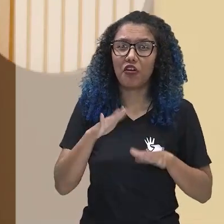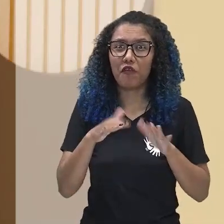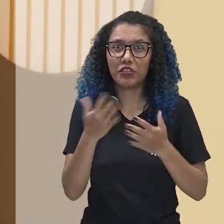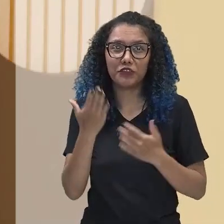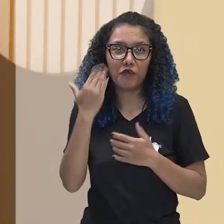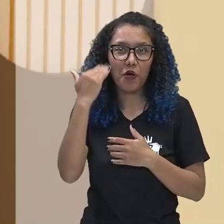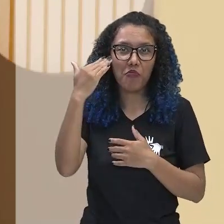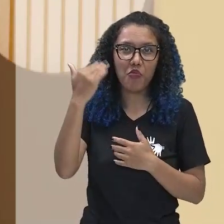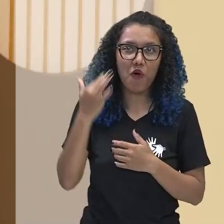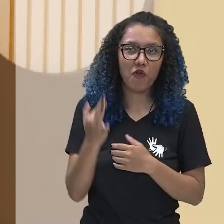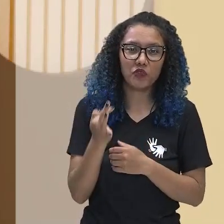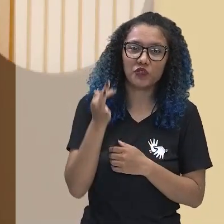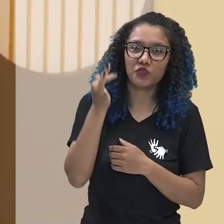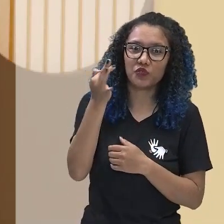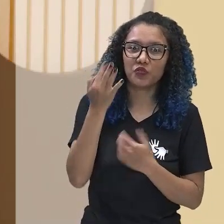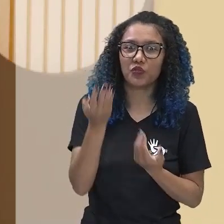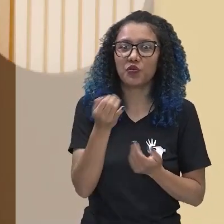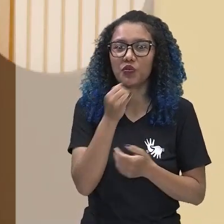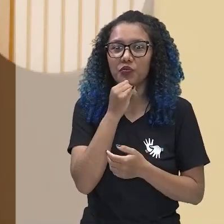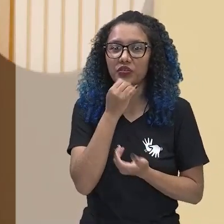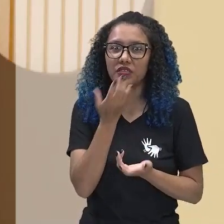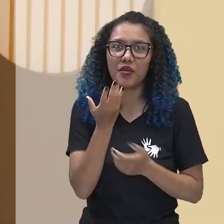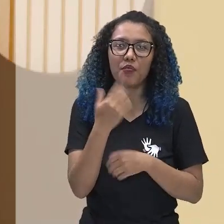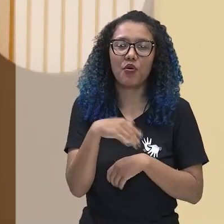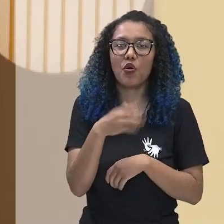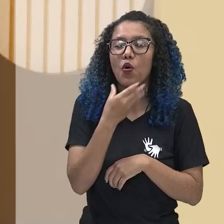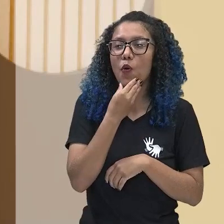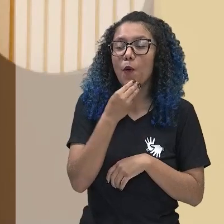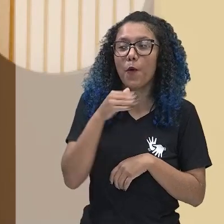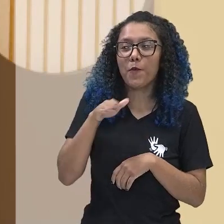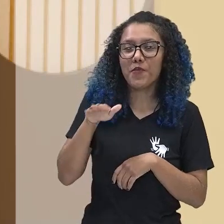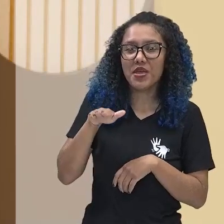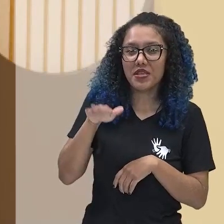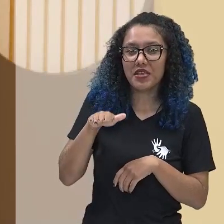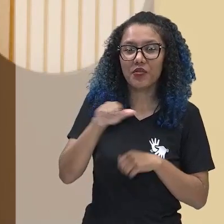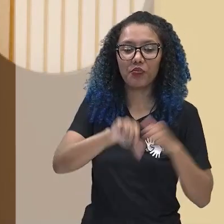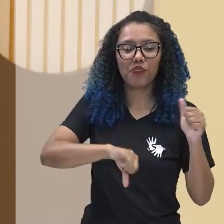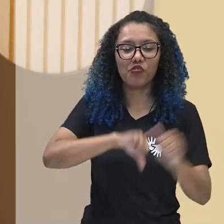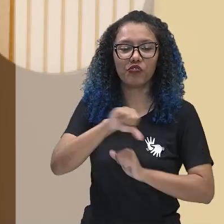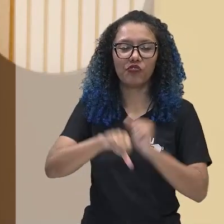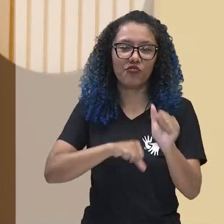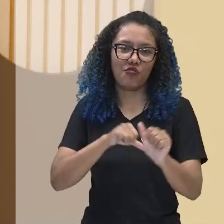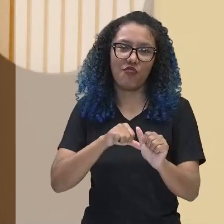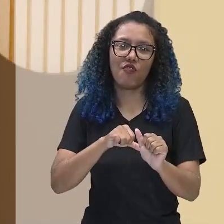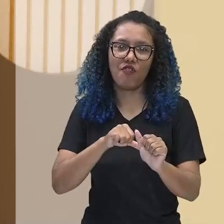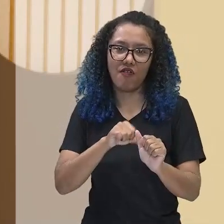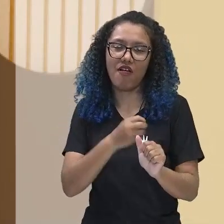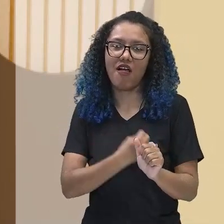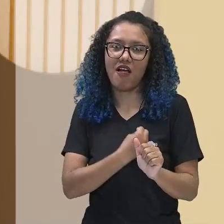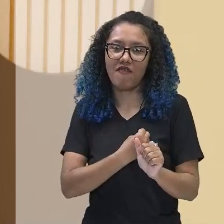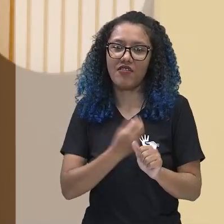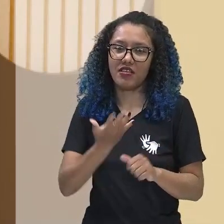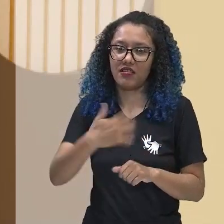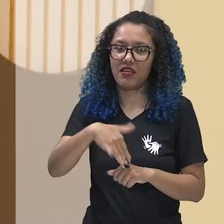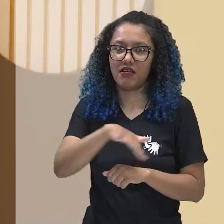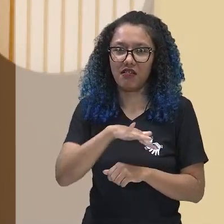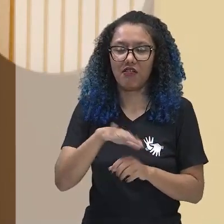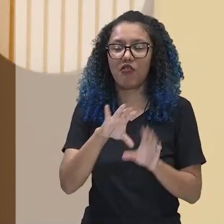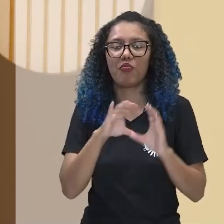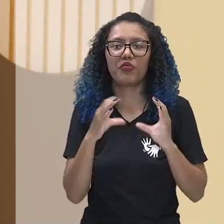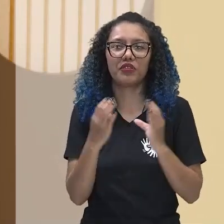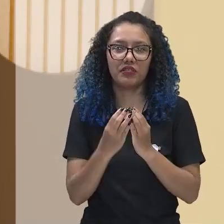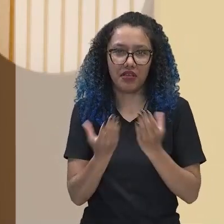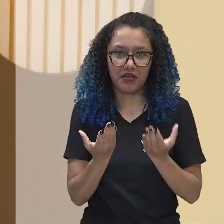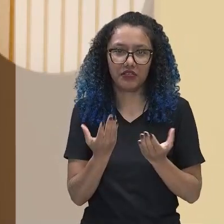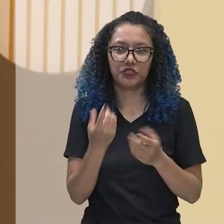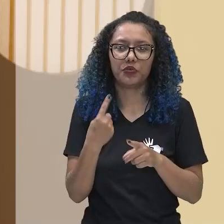pouco como o garoto que mudou a história da tua comunidade, porque tu pensou num projeto, numa aula